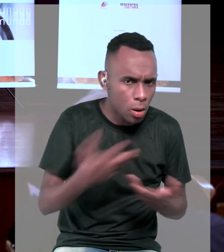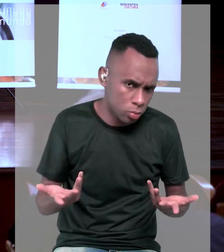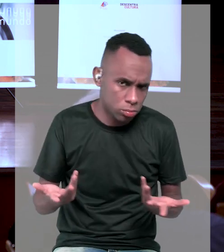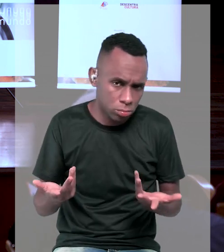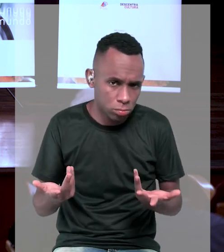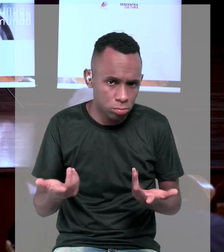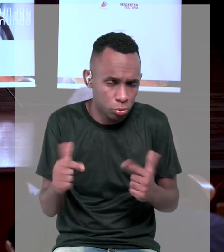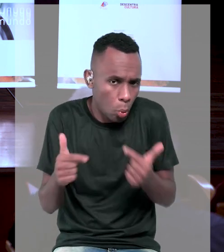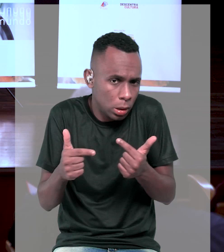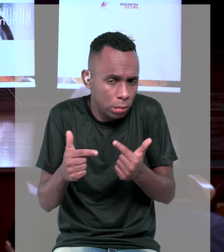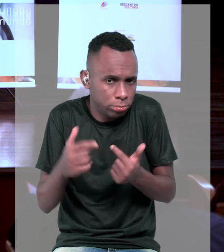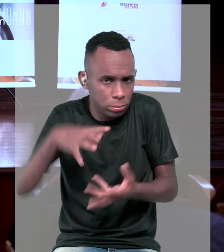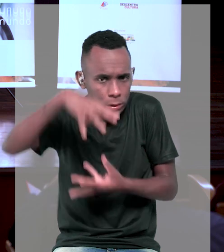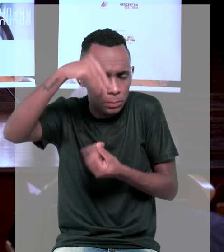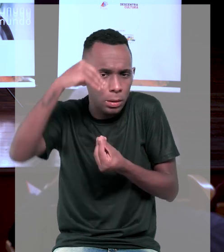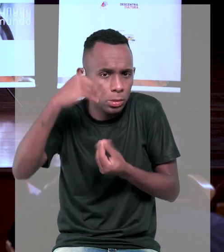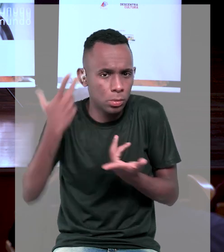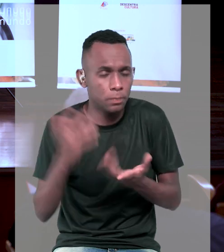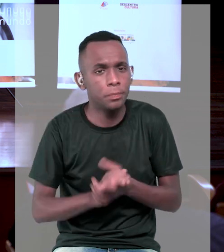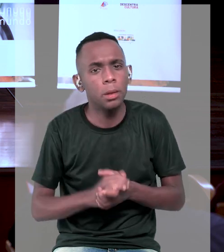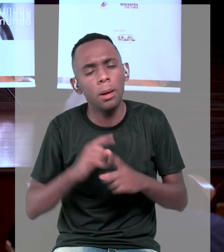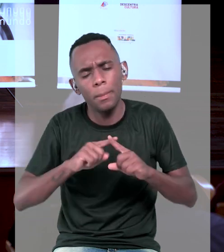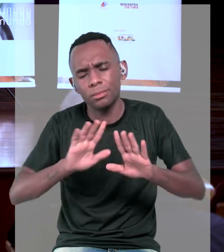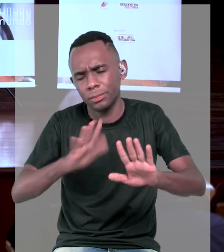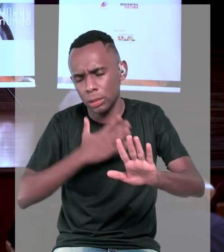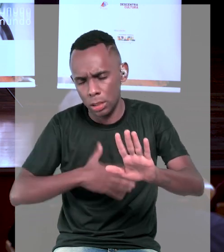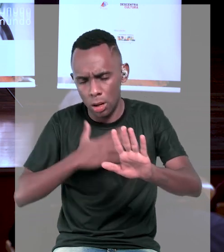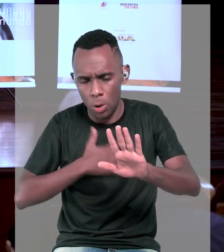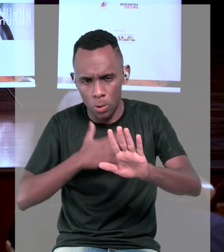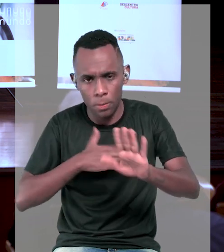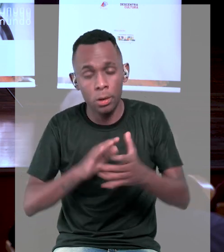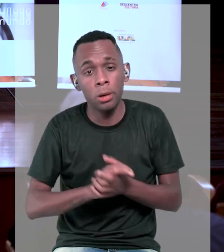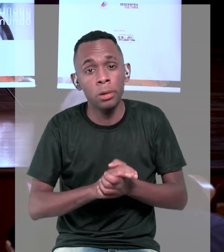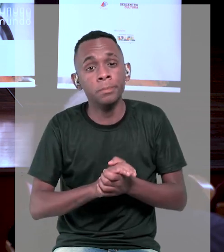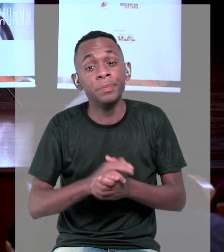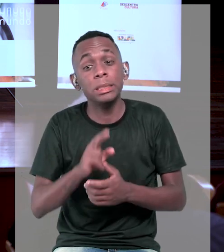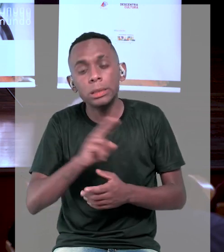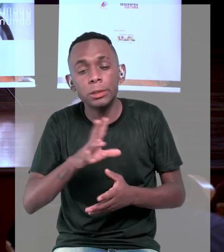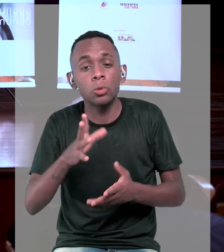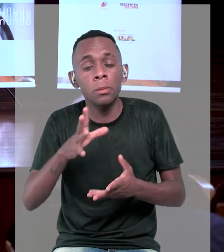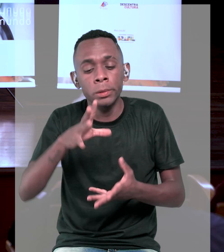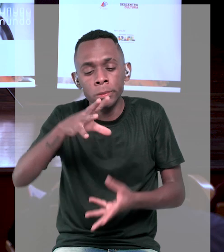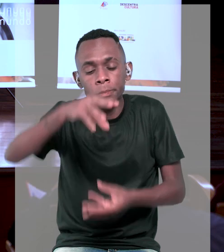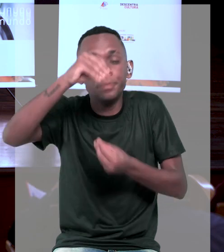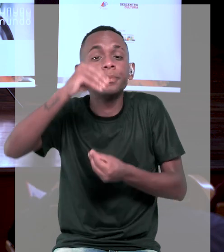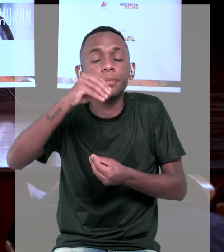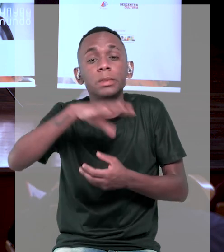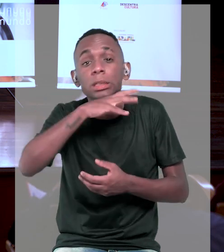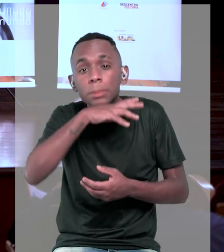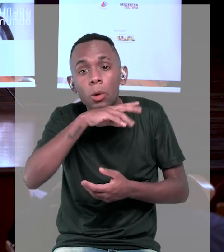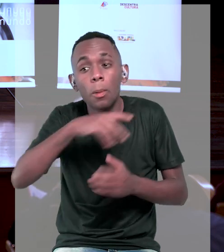ter espírito. Mas vamos com calma. Essa expressão ele não inventou, ele tirou do